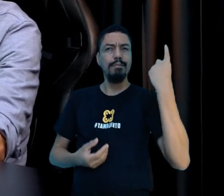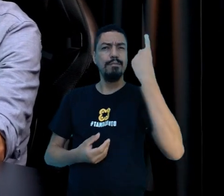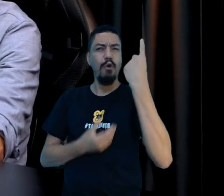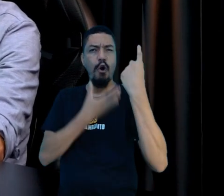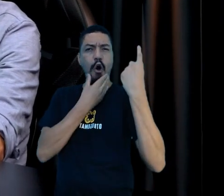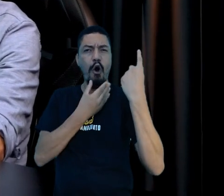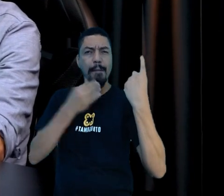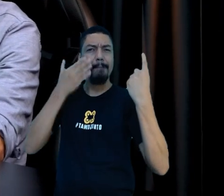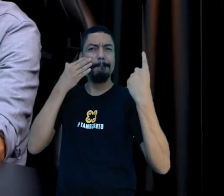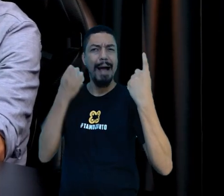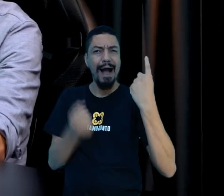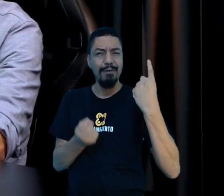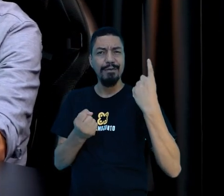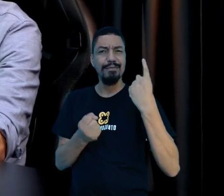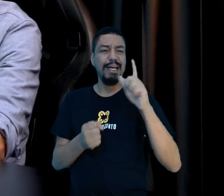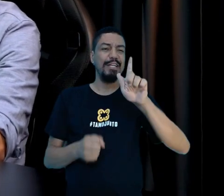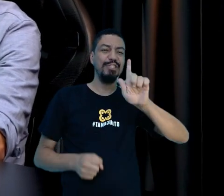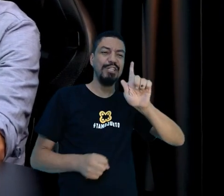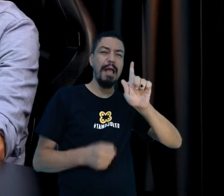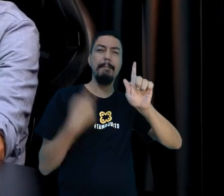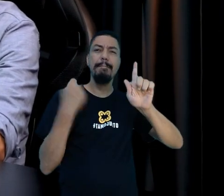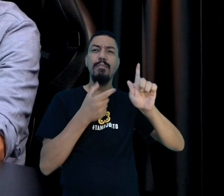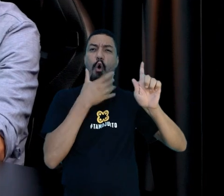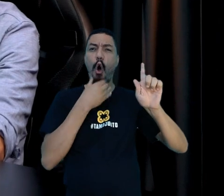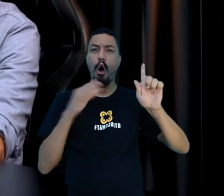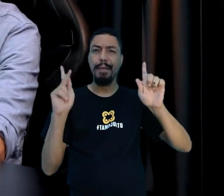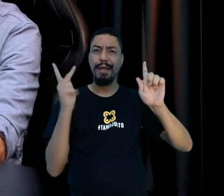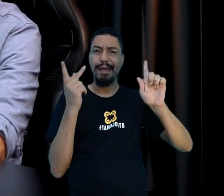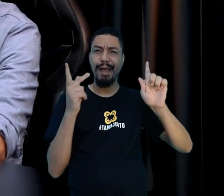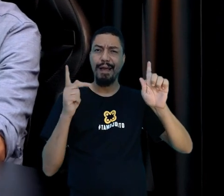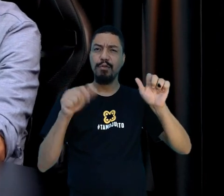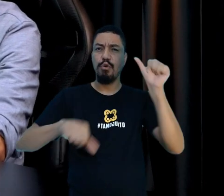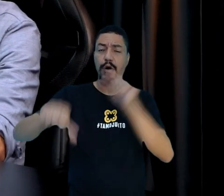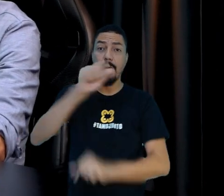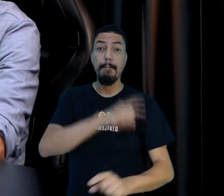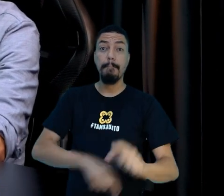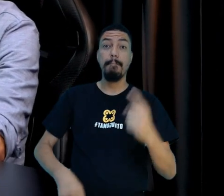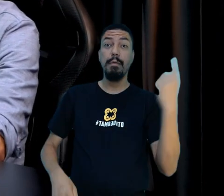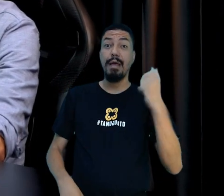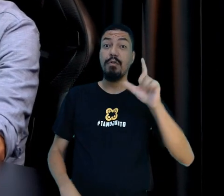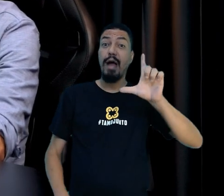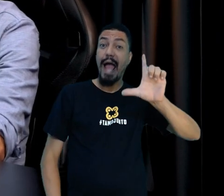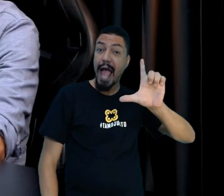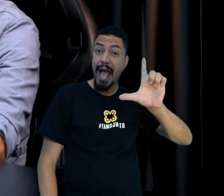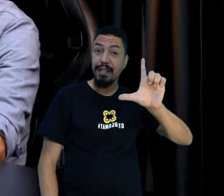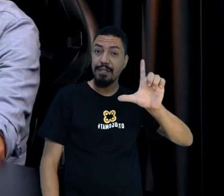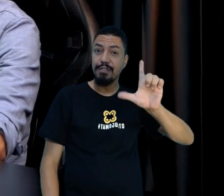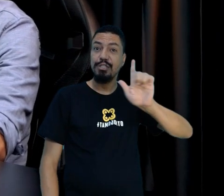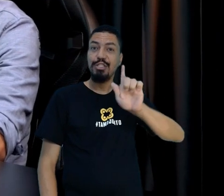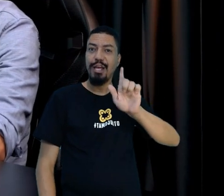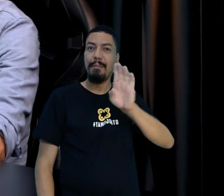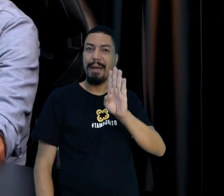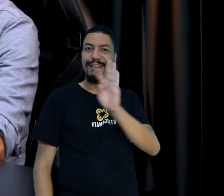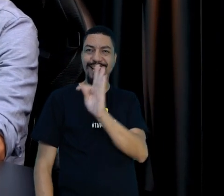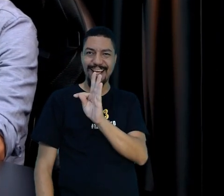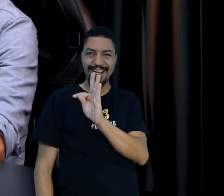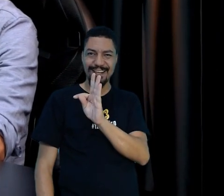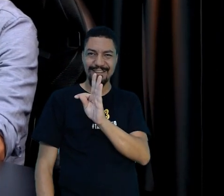brancos estão na frente, então o G vinha na frente, uma reivindicação delas era inverter isso. Então, passou de GLS para LGBT,